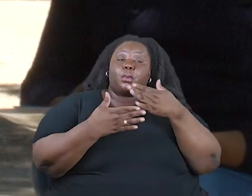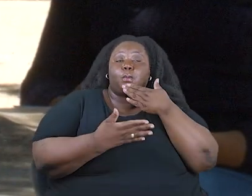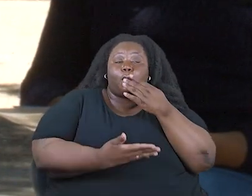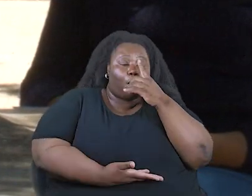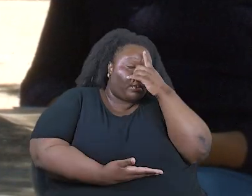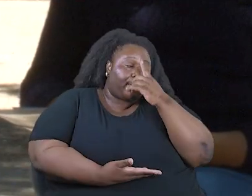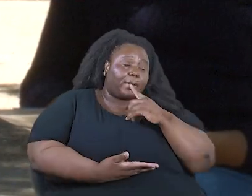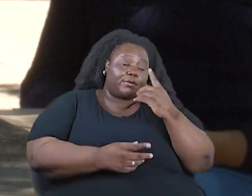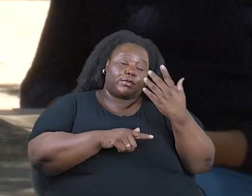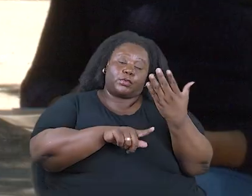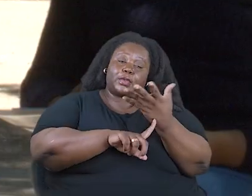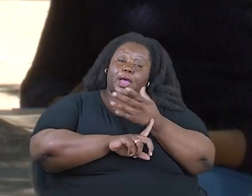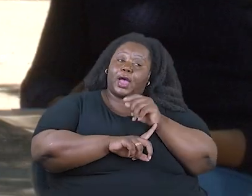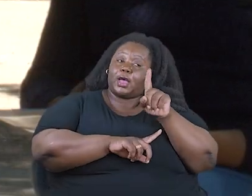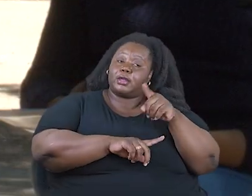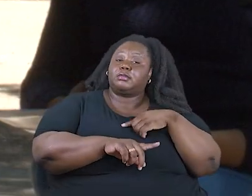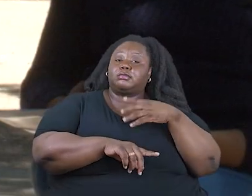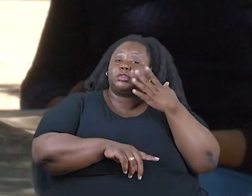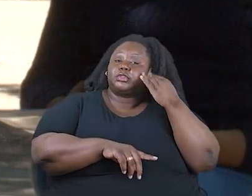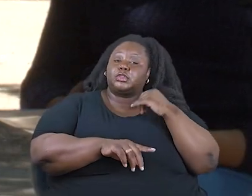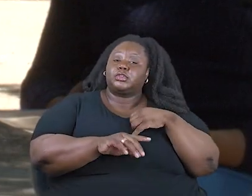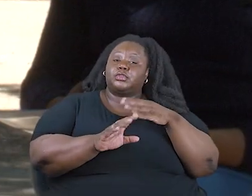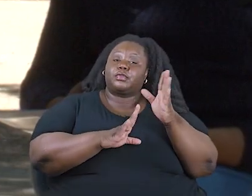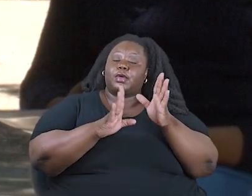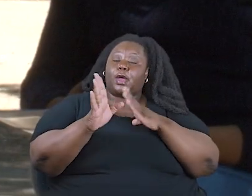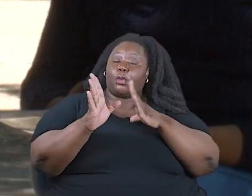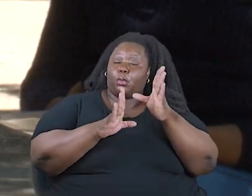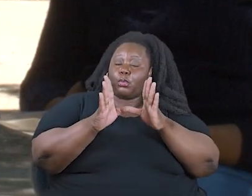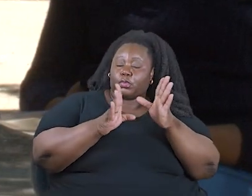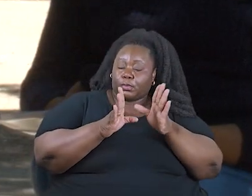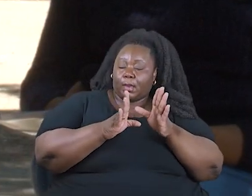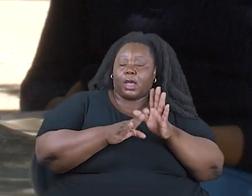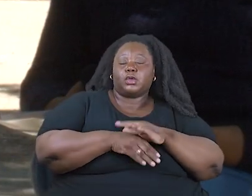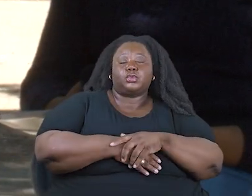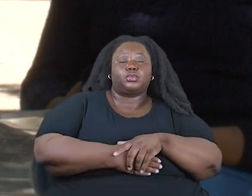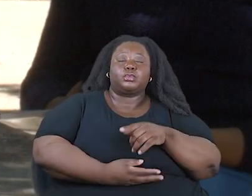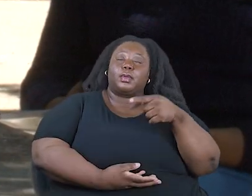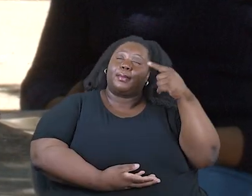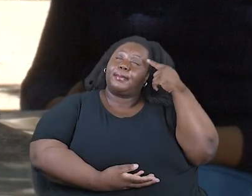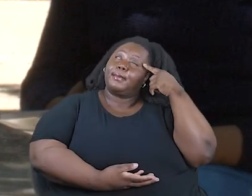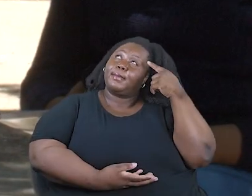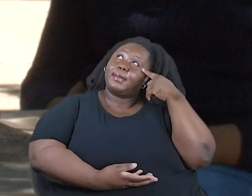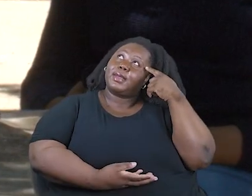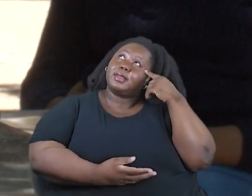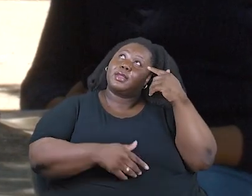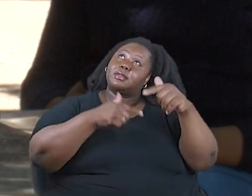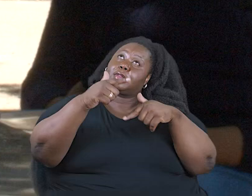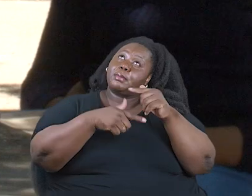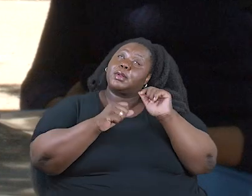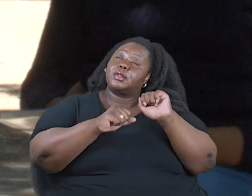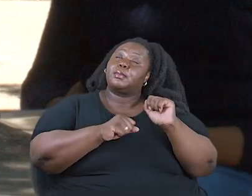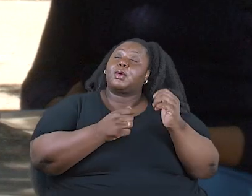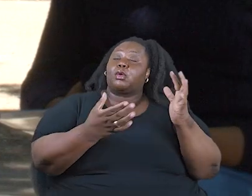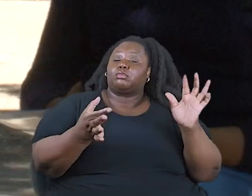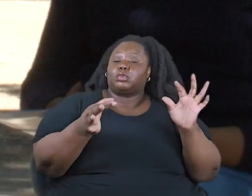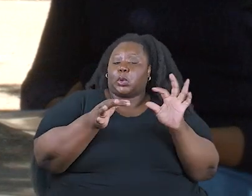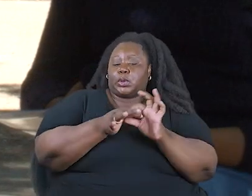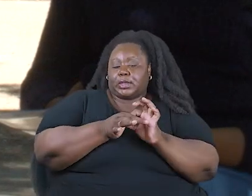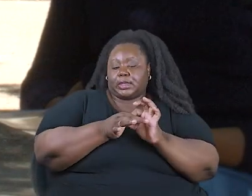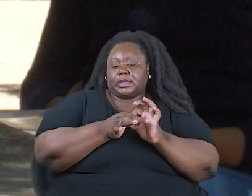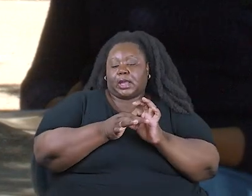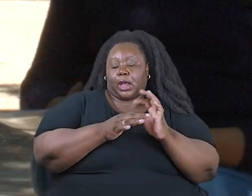das obras, a gente identificou algumas lacunas, né? E aí a gente foi pensando em obras que pudessem criar diálogo com esse